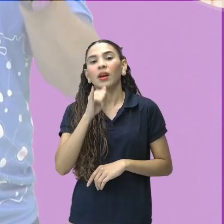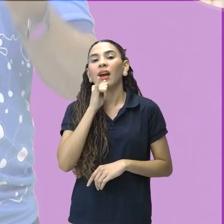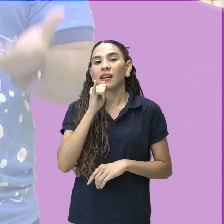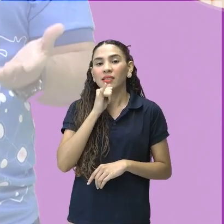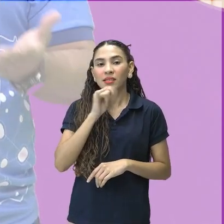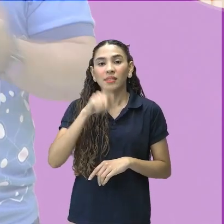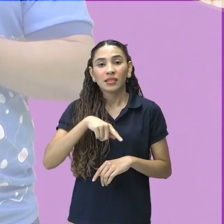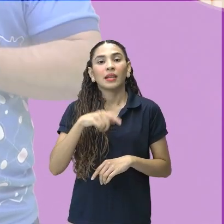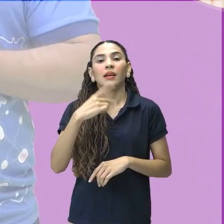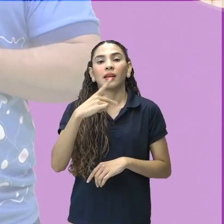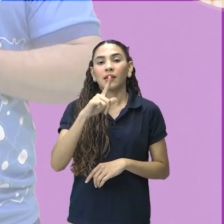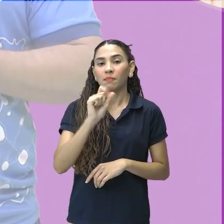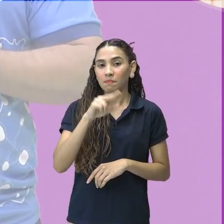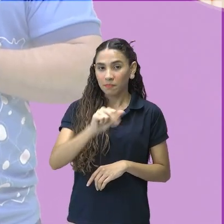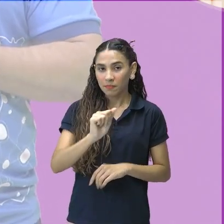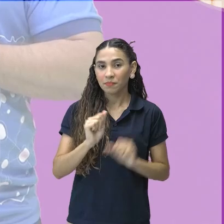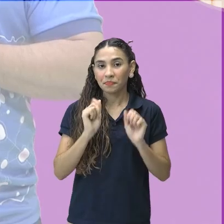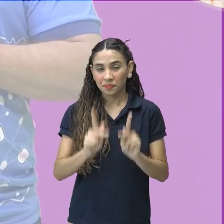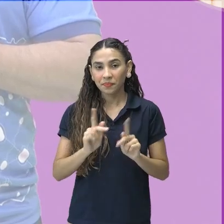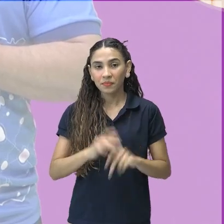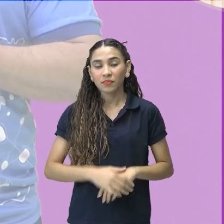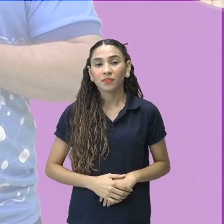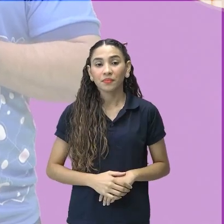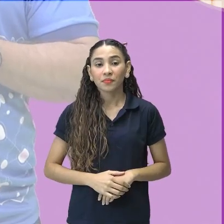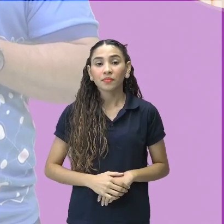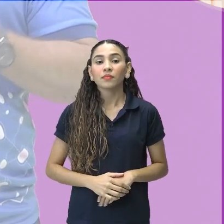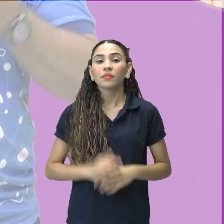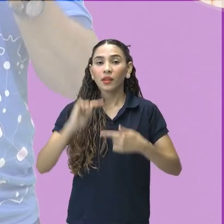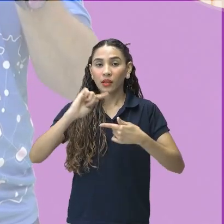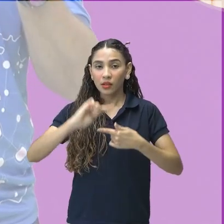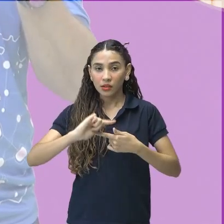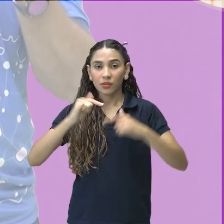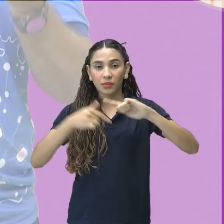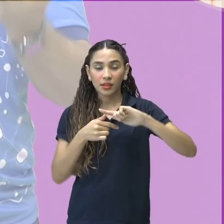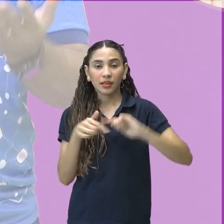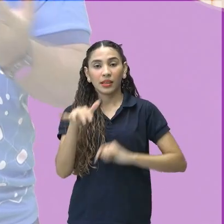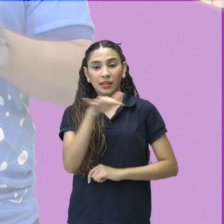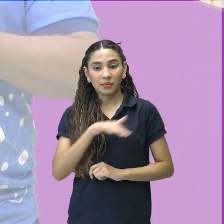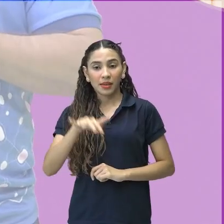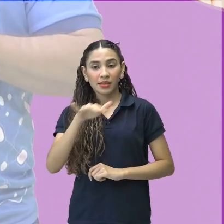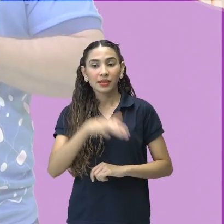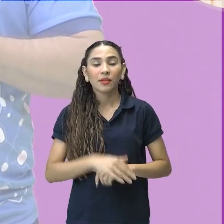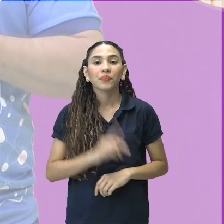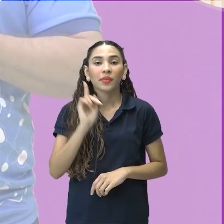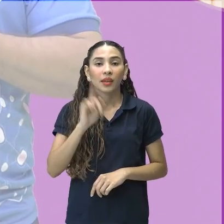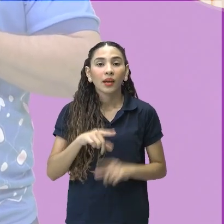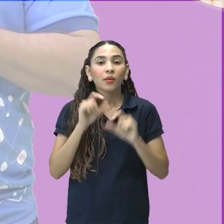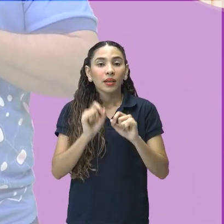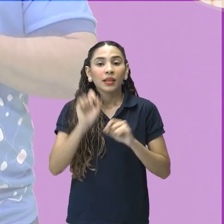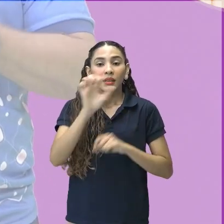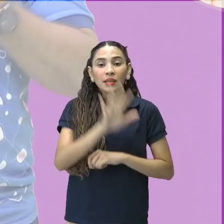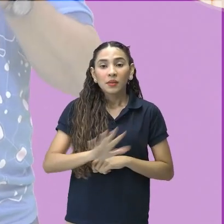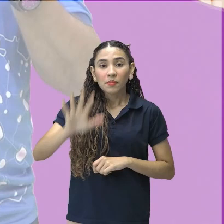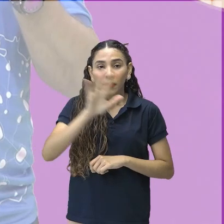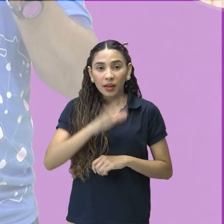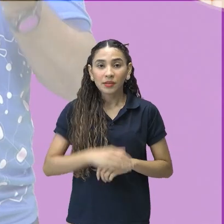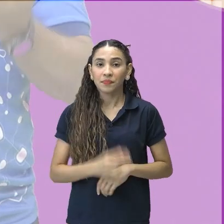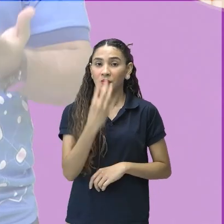figuras planas, ok? E a nossa geometria espacial são figuras